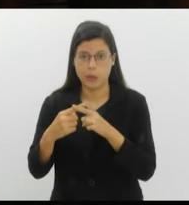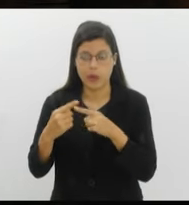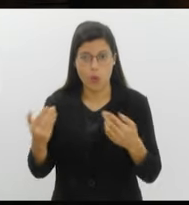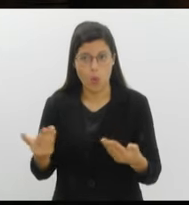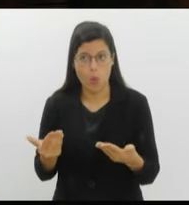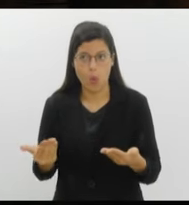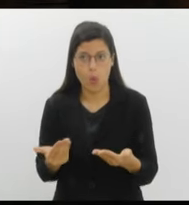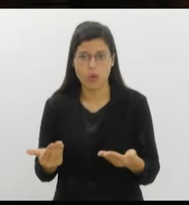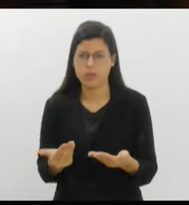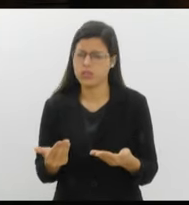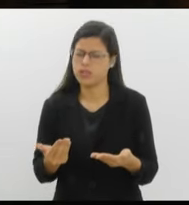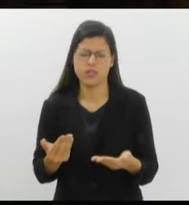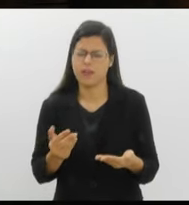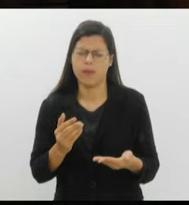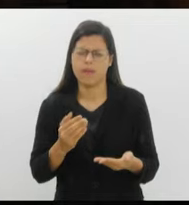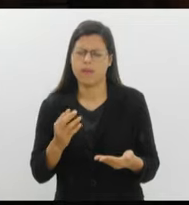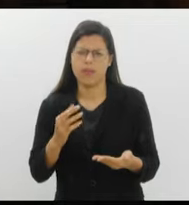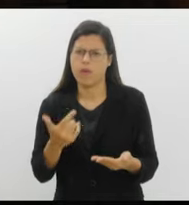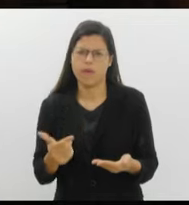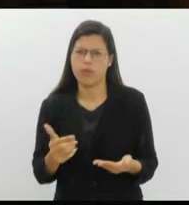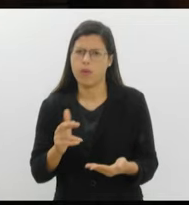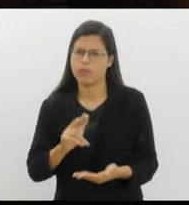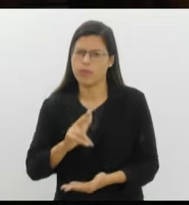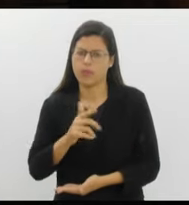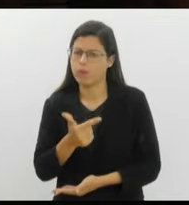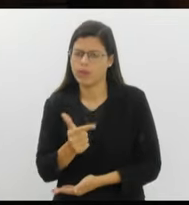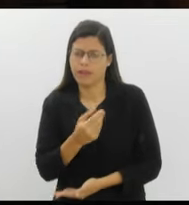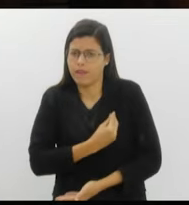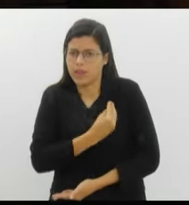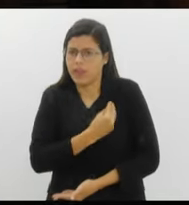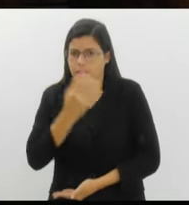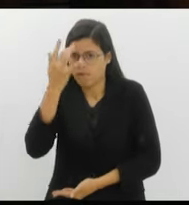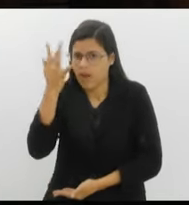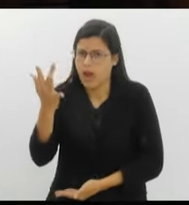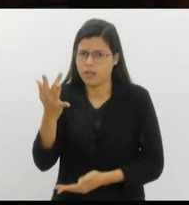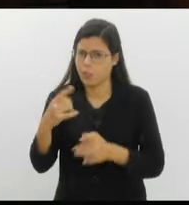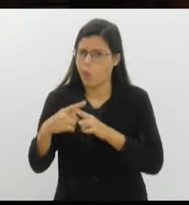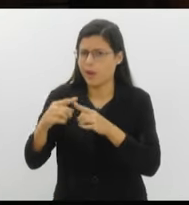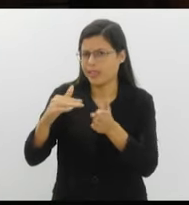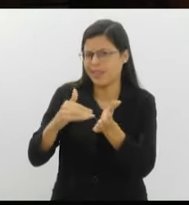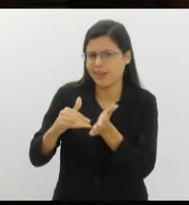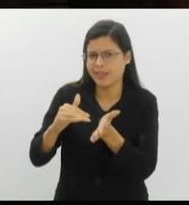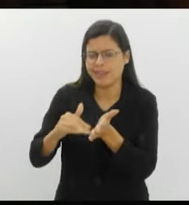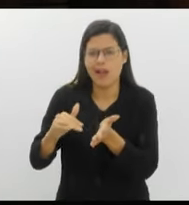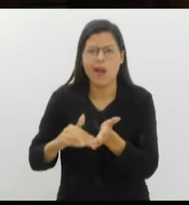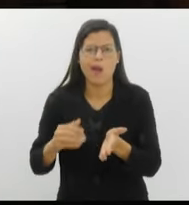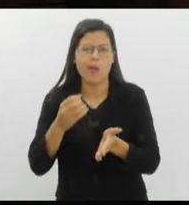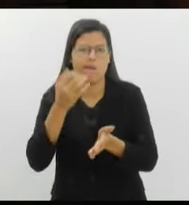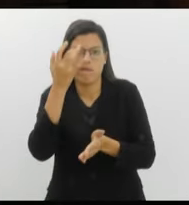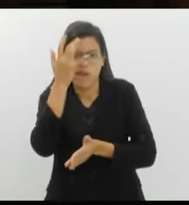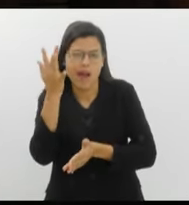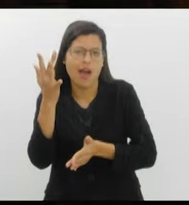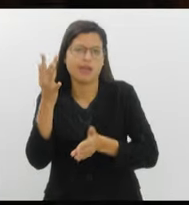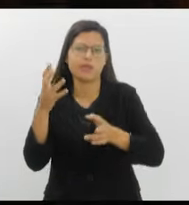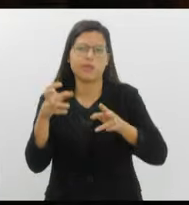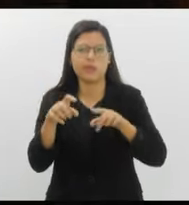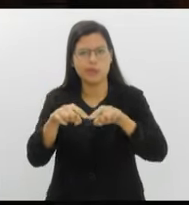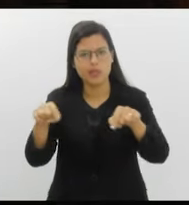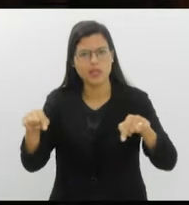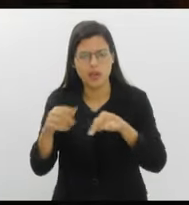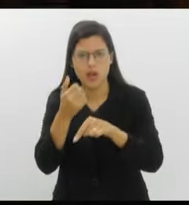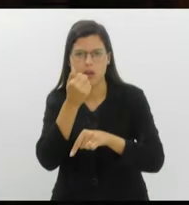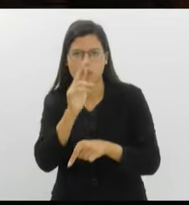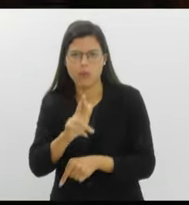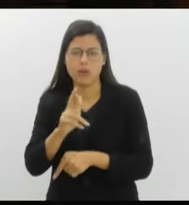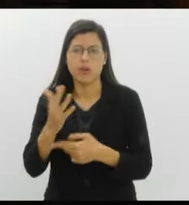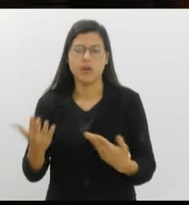a partir de hoje, ele não terá vidas fáceis, que ele teve durante esse tempo todo que ele foi secretário, porque é muito fácil ficar numa sala com ar-condicionado, só mandando, perseguindo outros